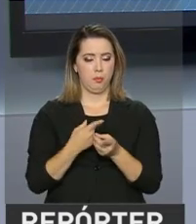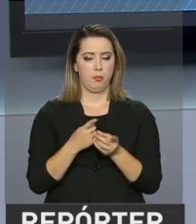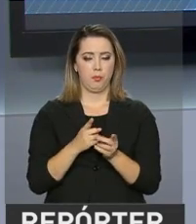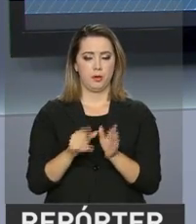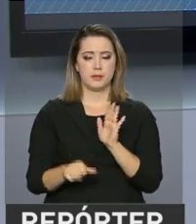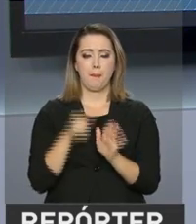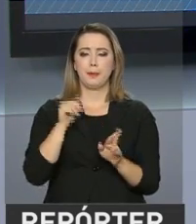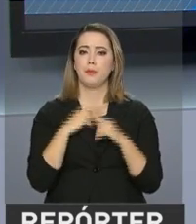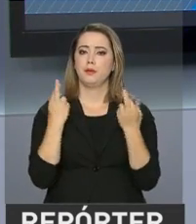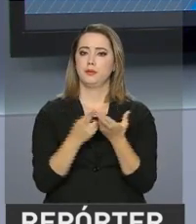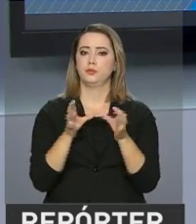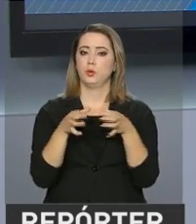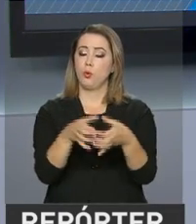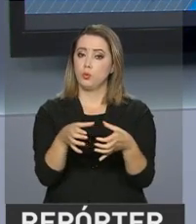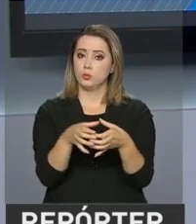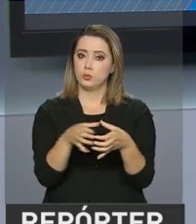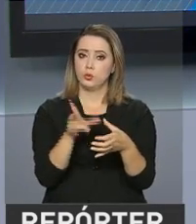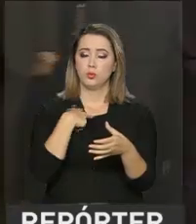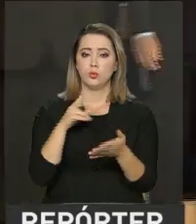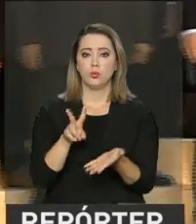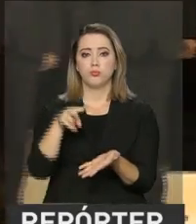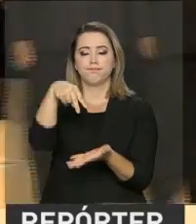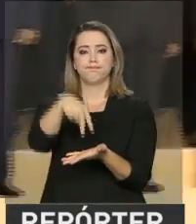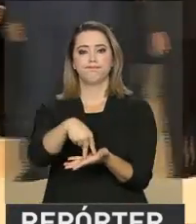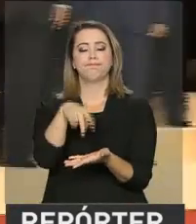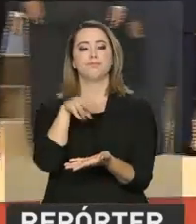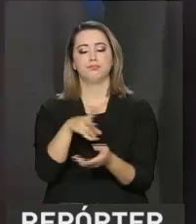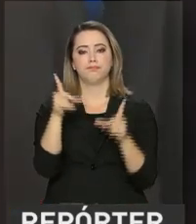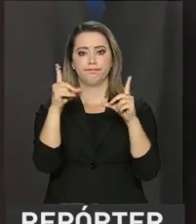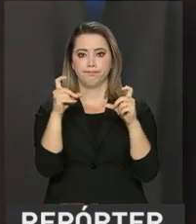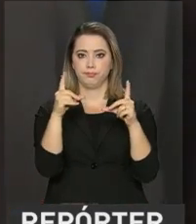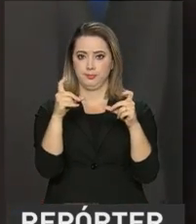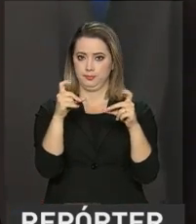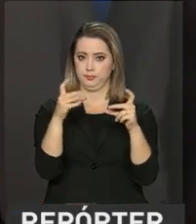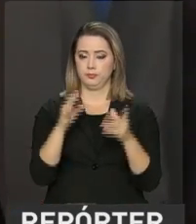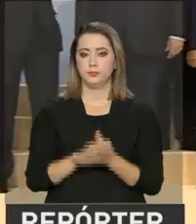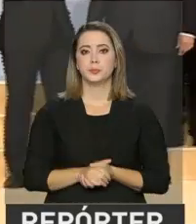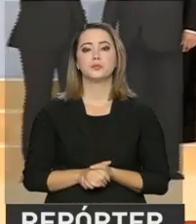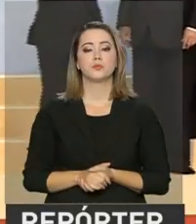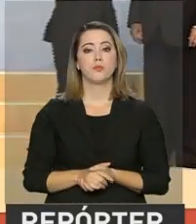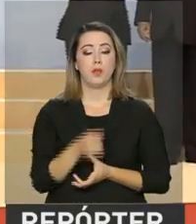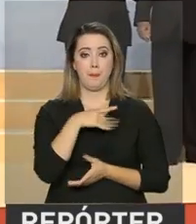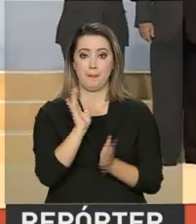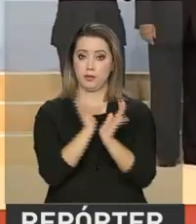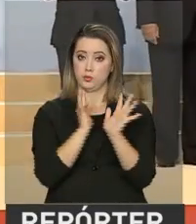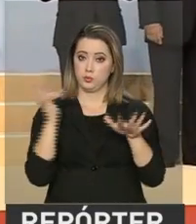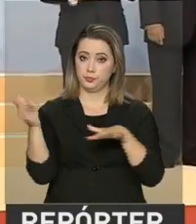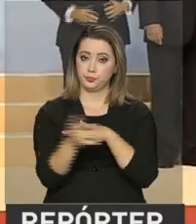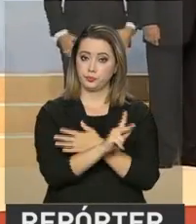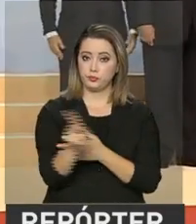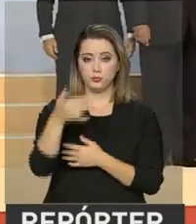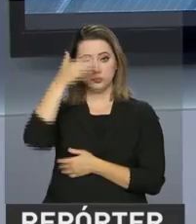reunião, os chefes de Estado e de governo posaram para a fotografia oficial do encontro. E pelas redes sociais,